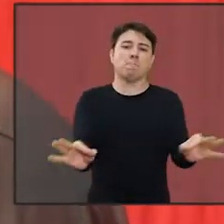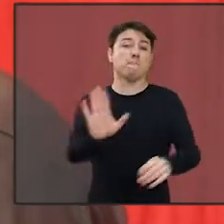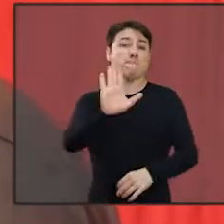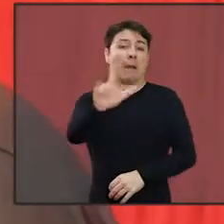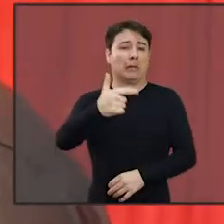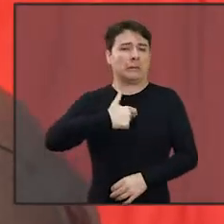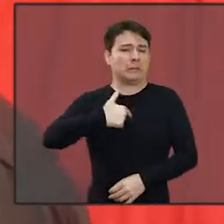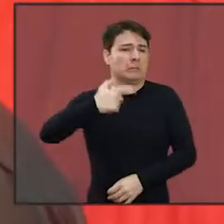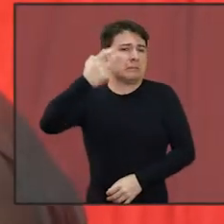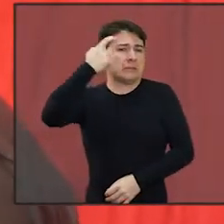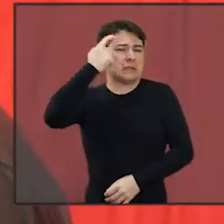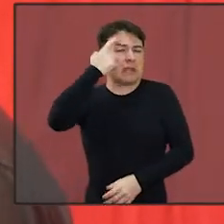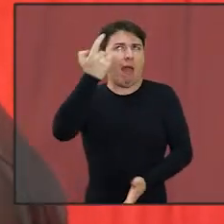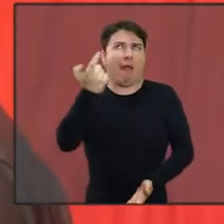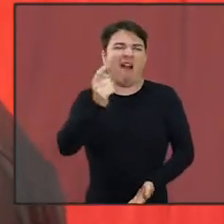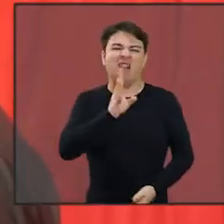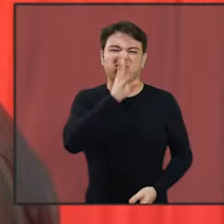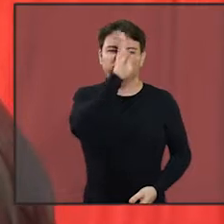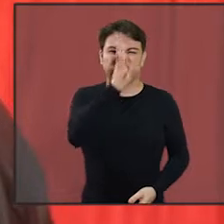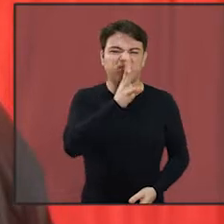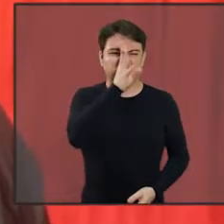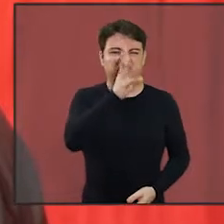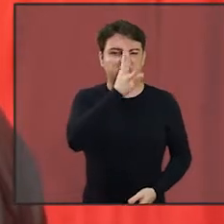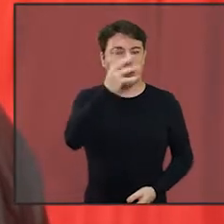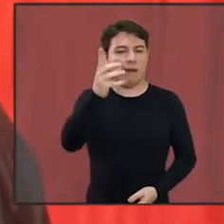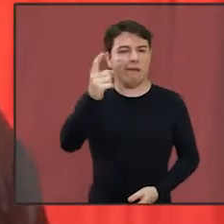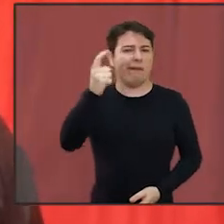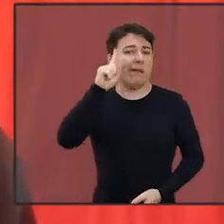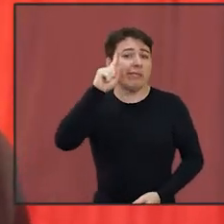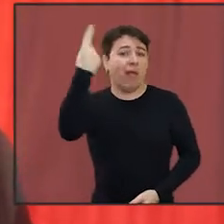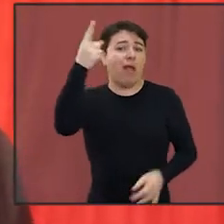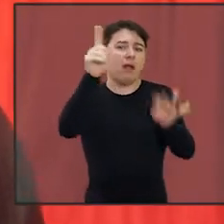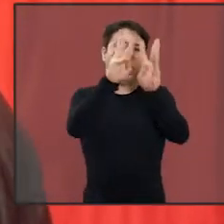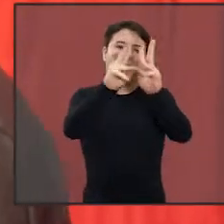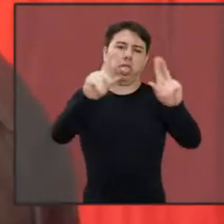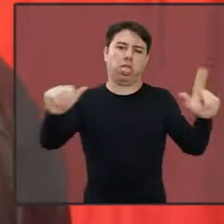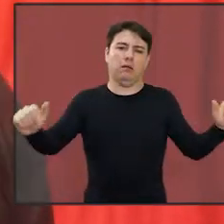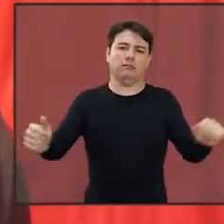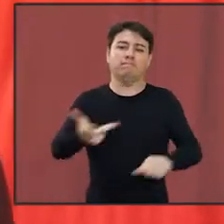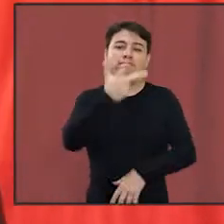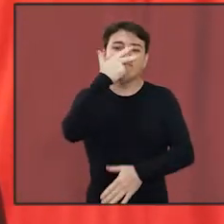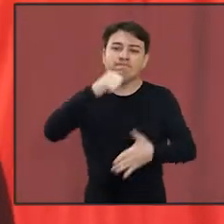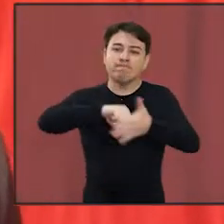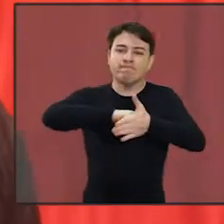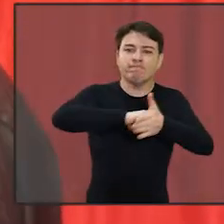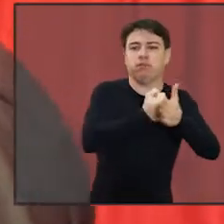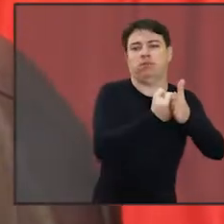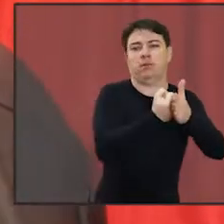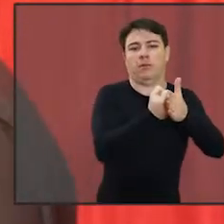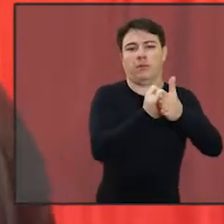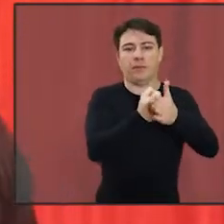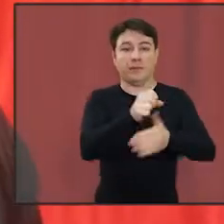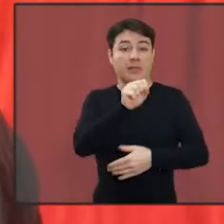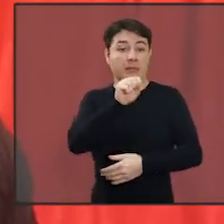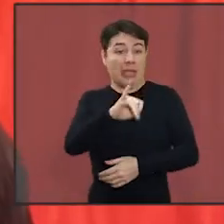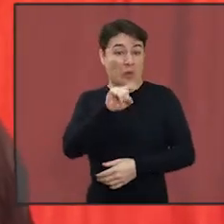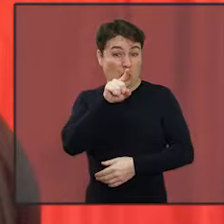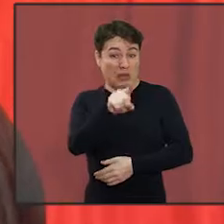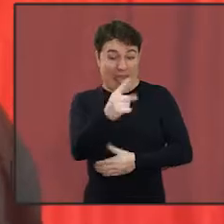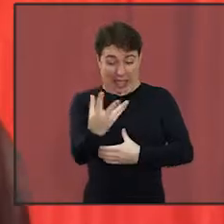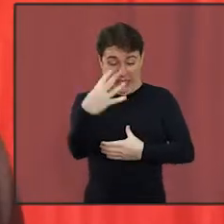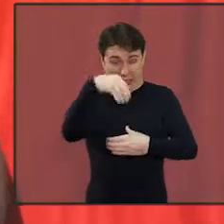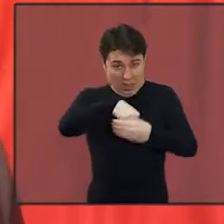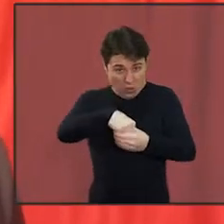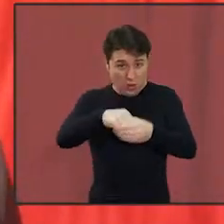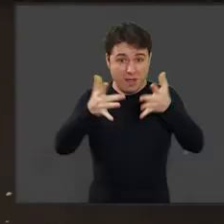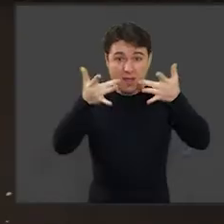gente consegue fazer isso de uma maneira muito simples, mas a gente se julga. Eu tenho uma ideia e eu penso, ela não é boa o suficiente. E